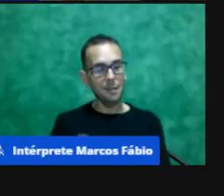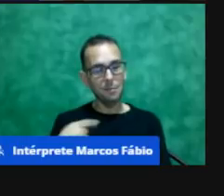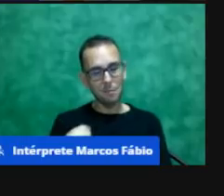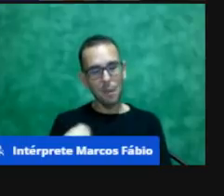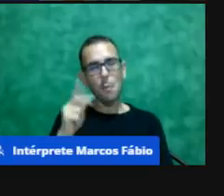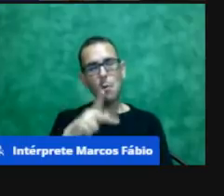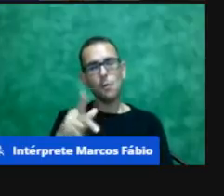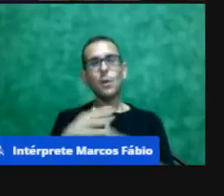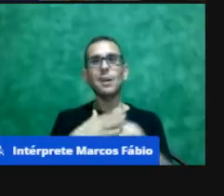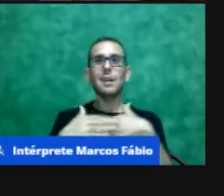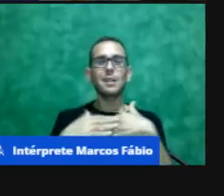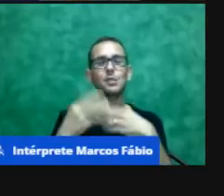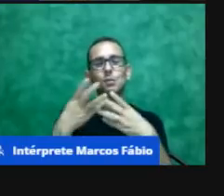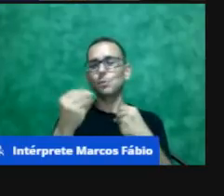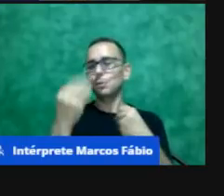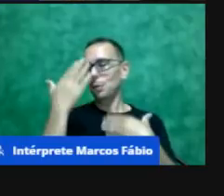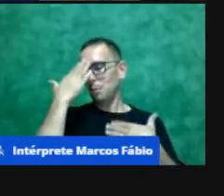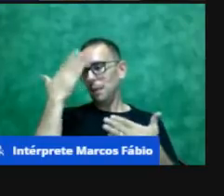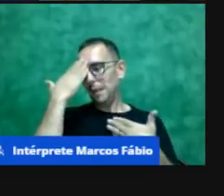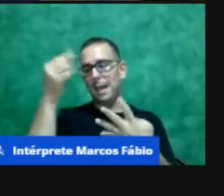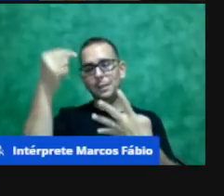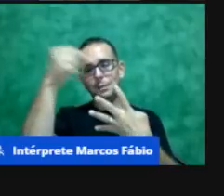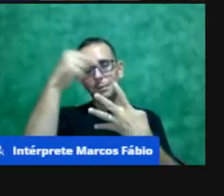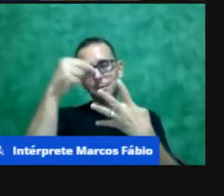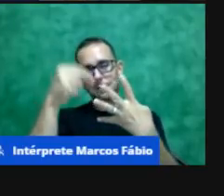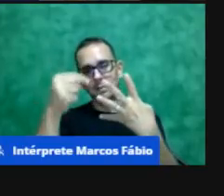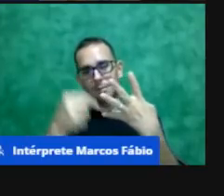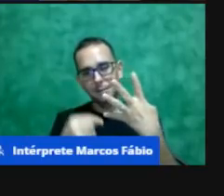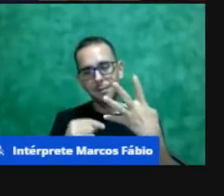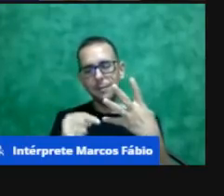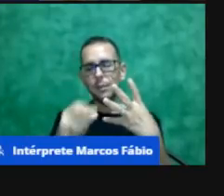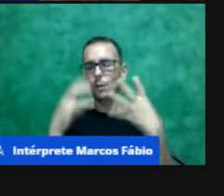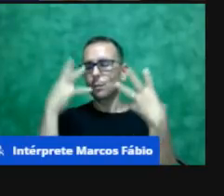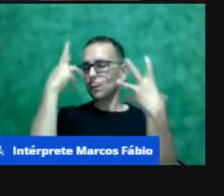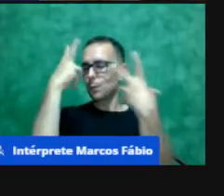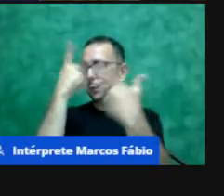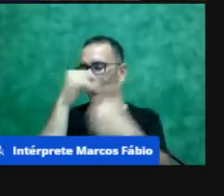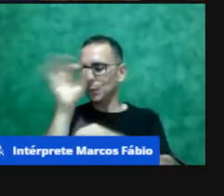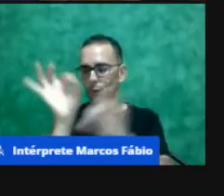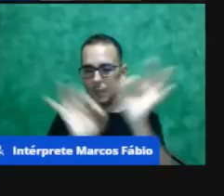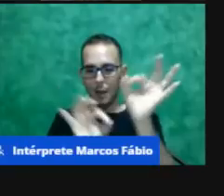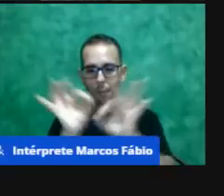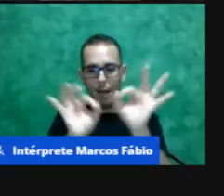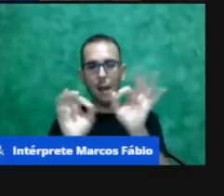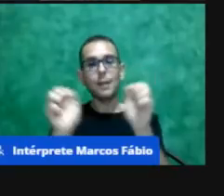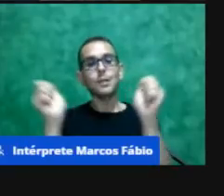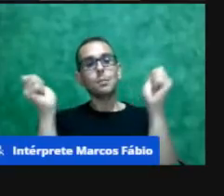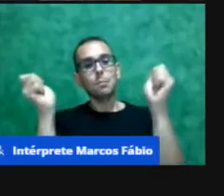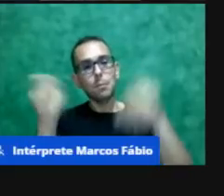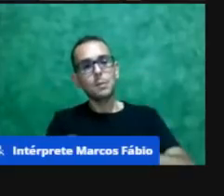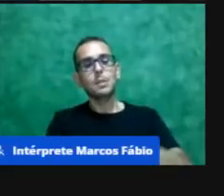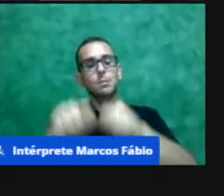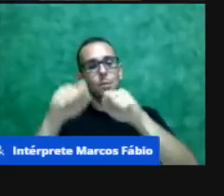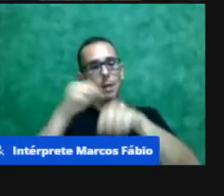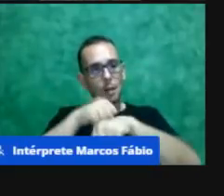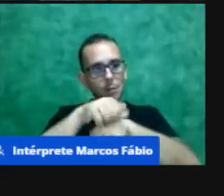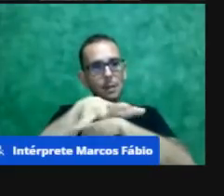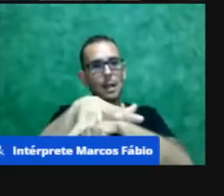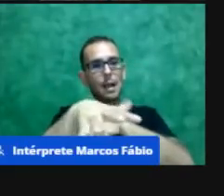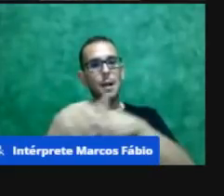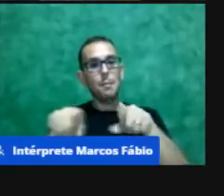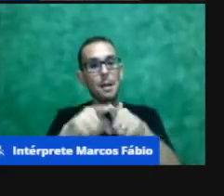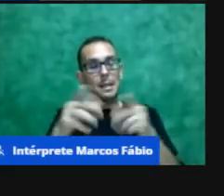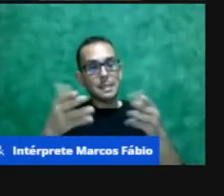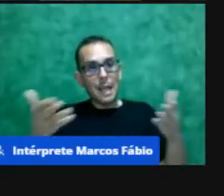querido. Muito obrigada a todos vocês pelo belíssimo trabalho que pôde compartilhar com todos. Mas